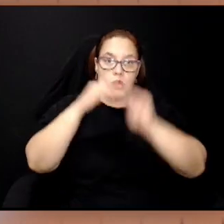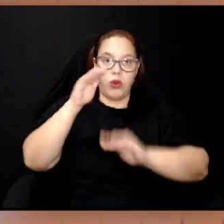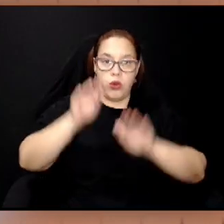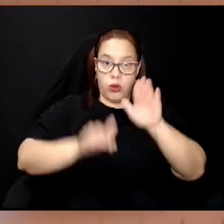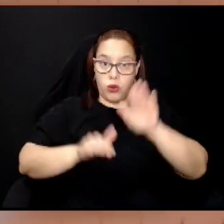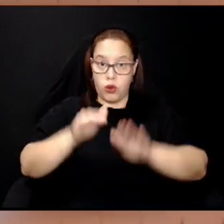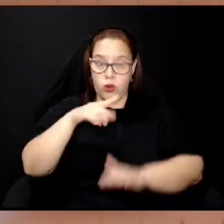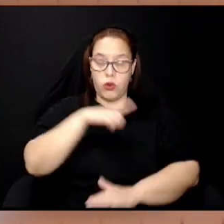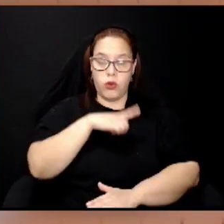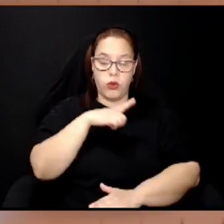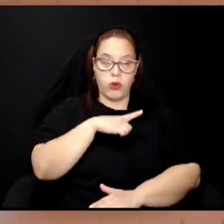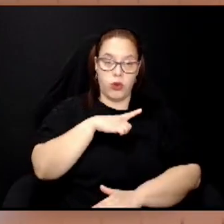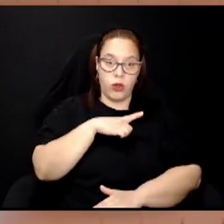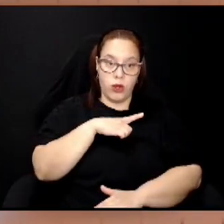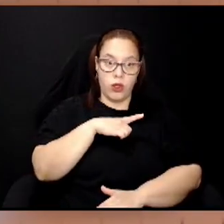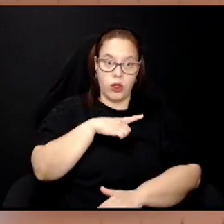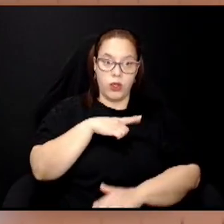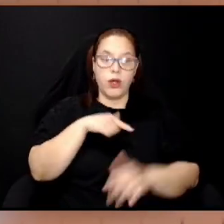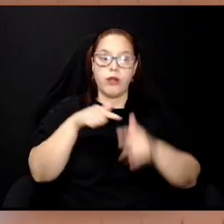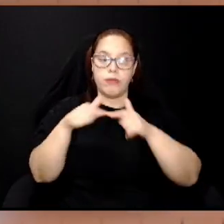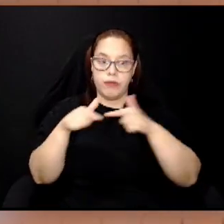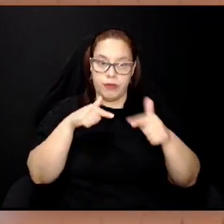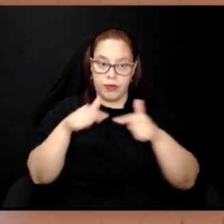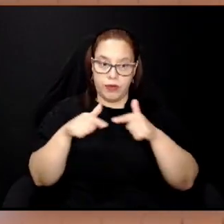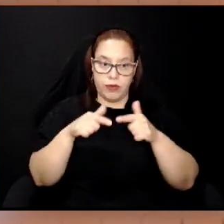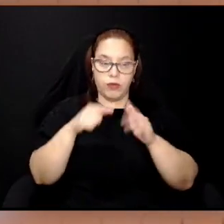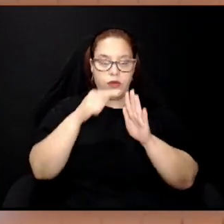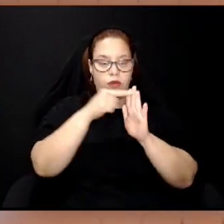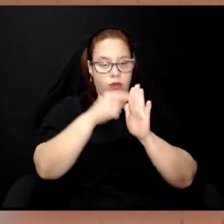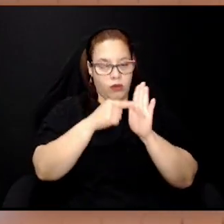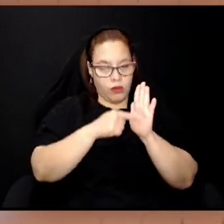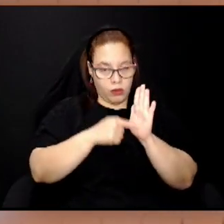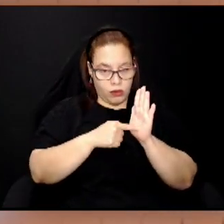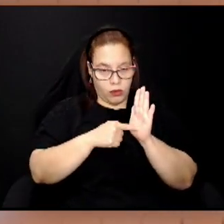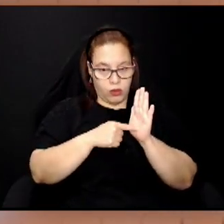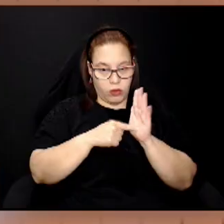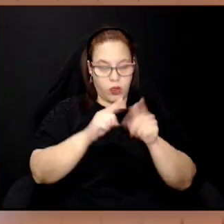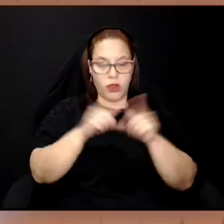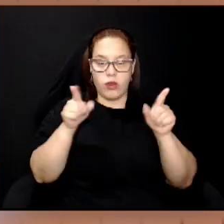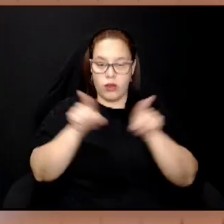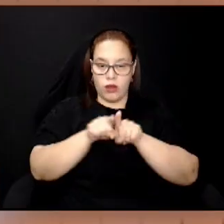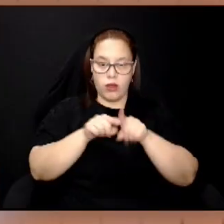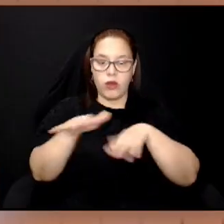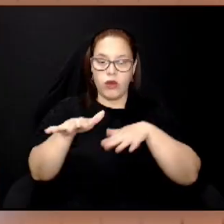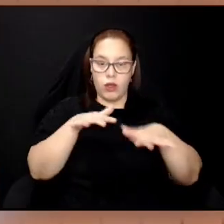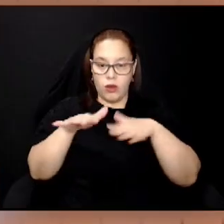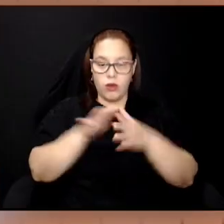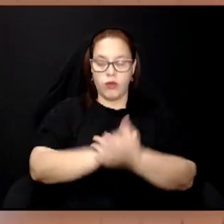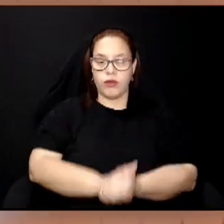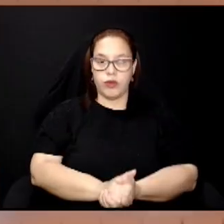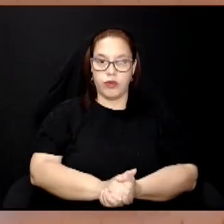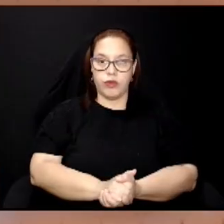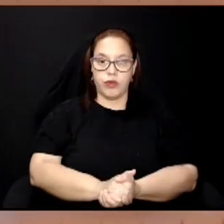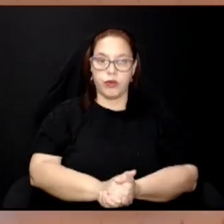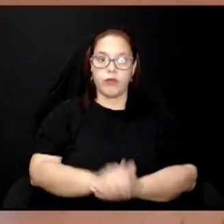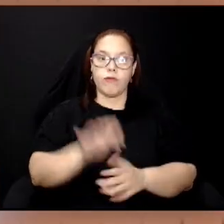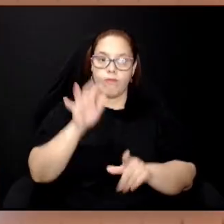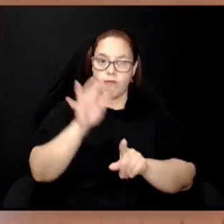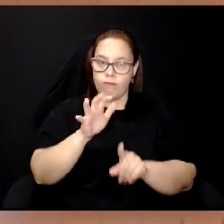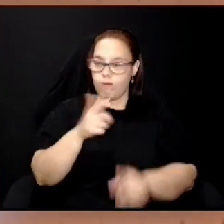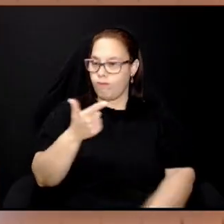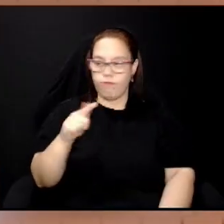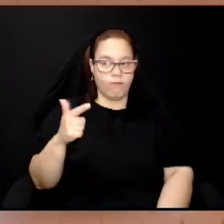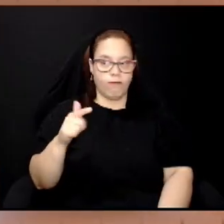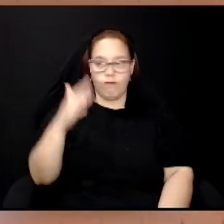claro, esse trabalho, esse levantamento desses dados, mas também da mobilização, né, da pressão. Sem isso, a gente sabe que não